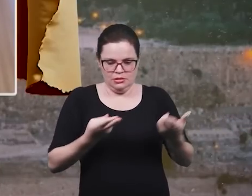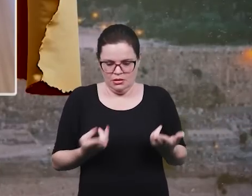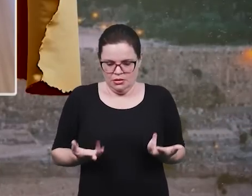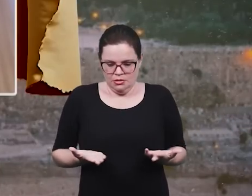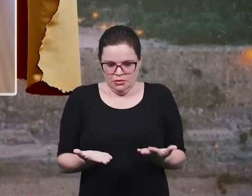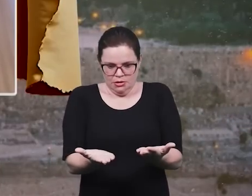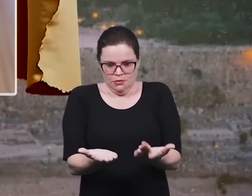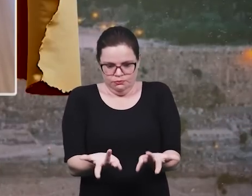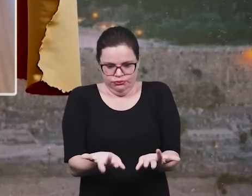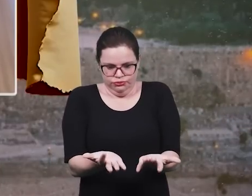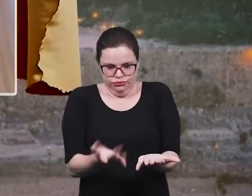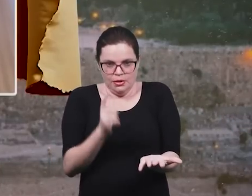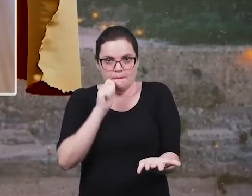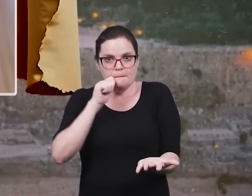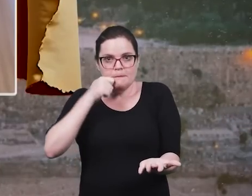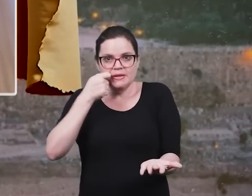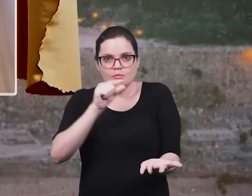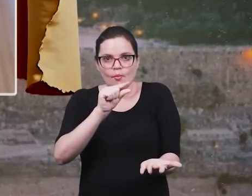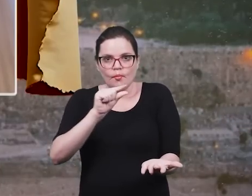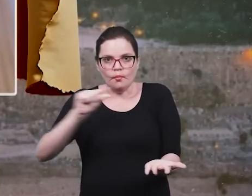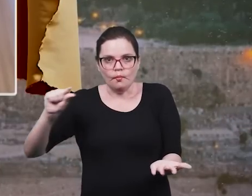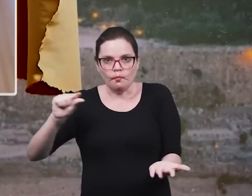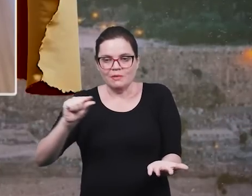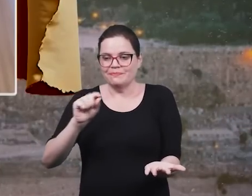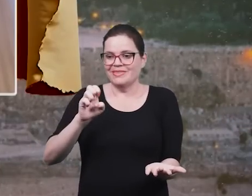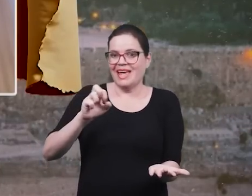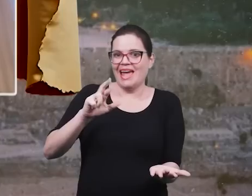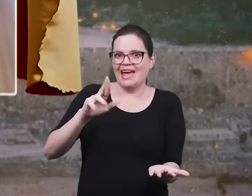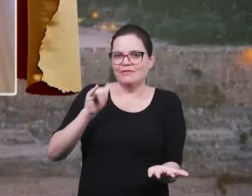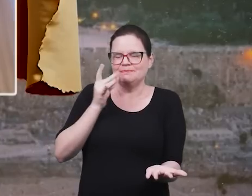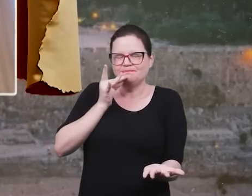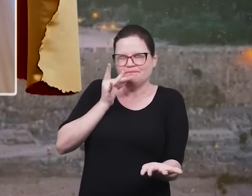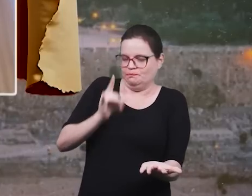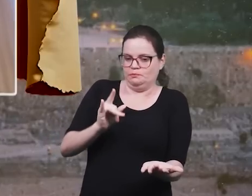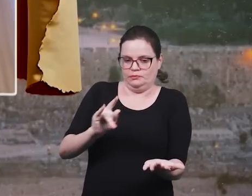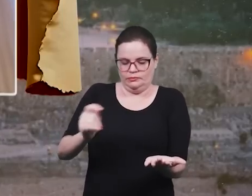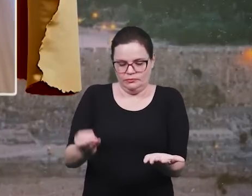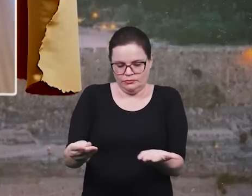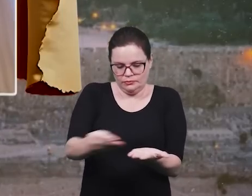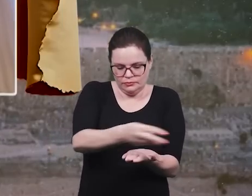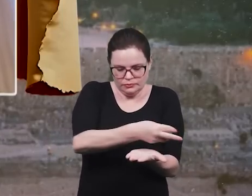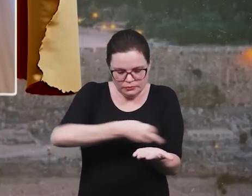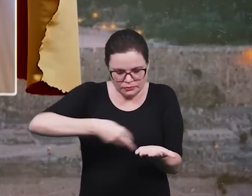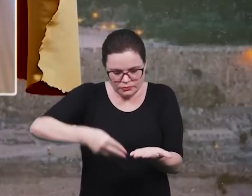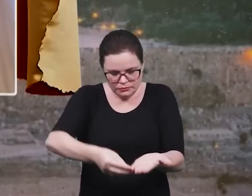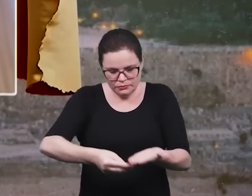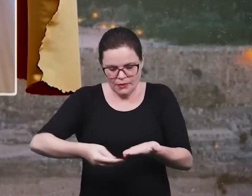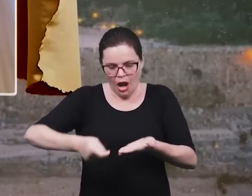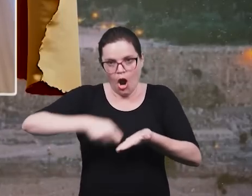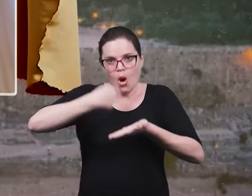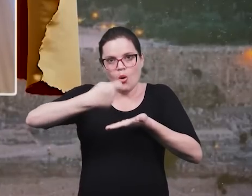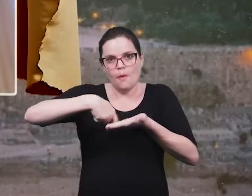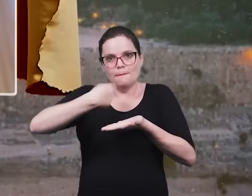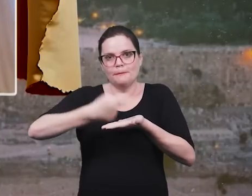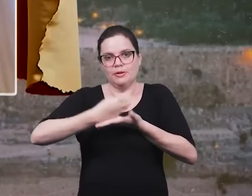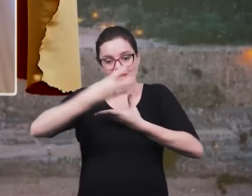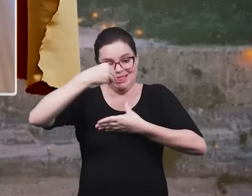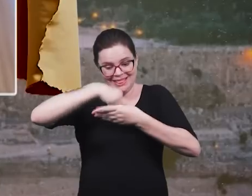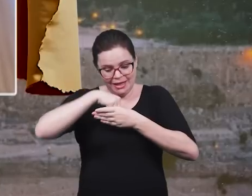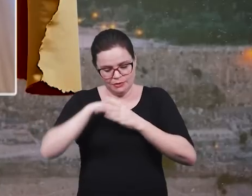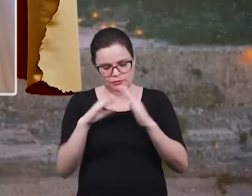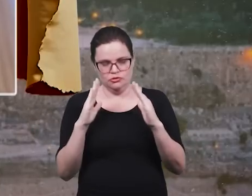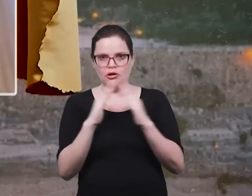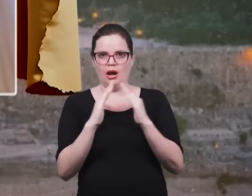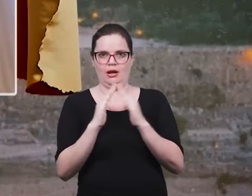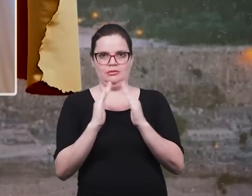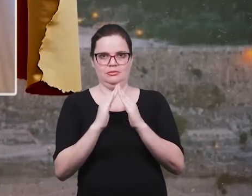pães asmos e ervas amargosas. Tudo isso tinha um grande significado. E ali então se instituiu esta Páscoa. Foi